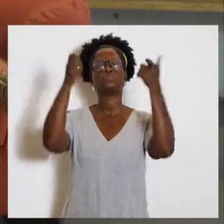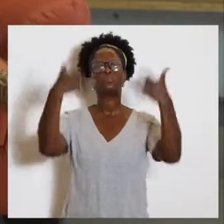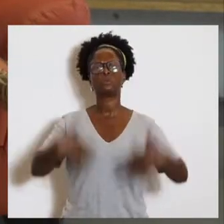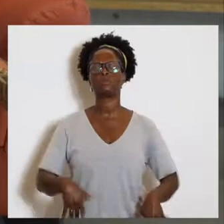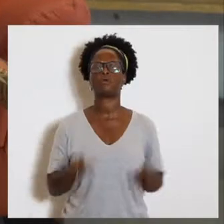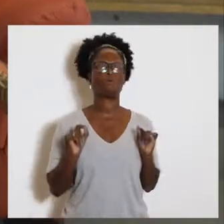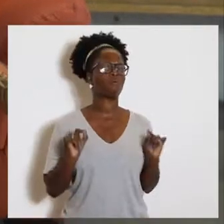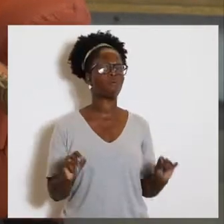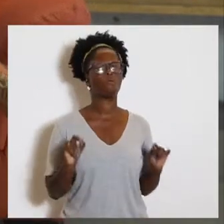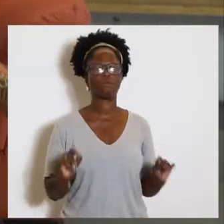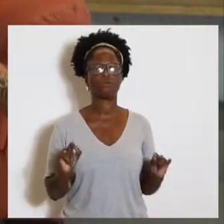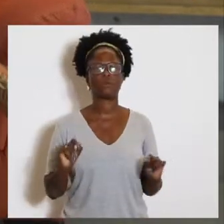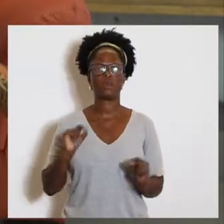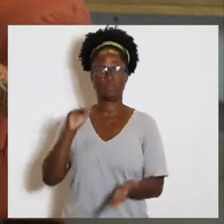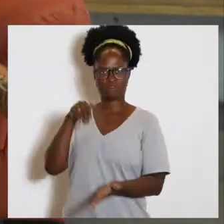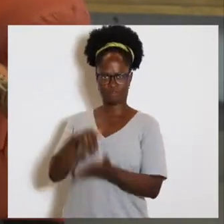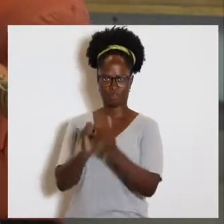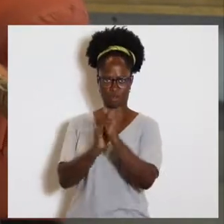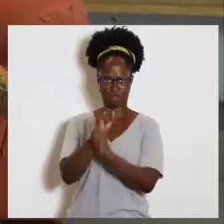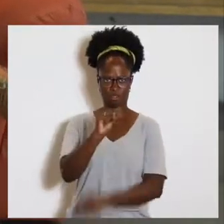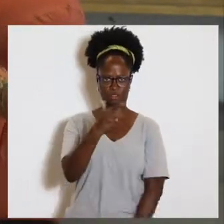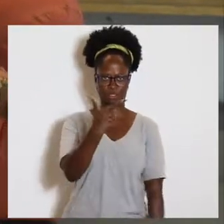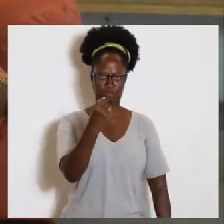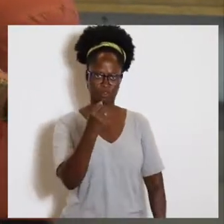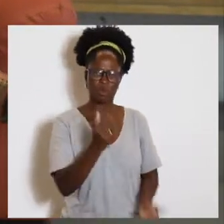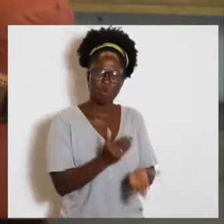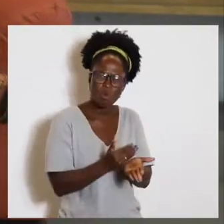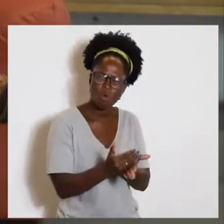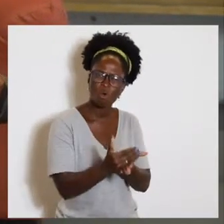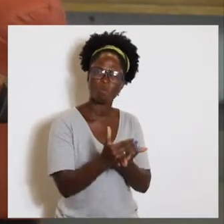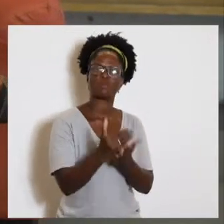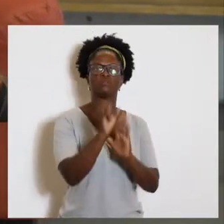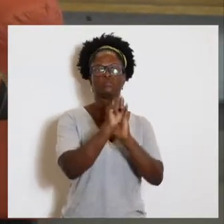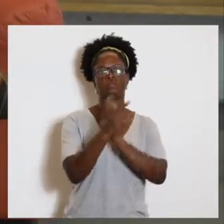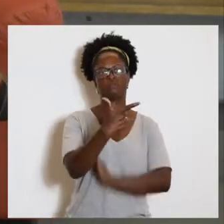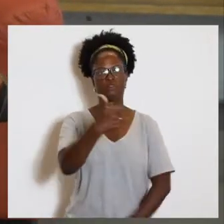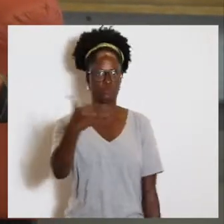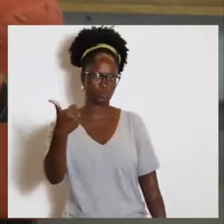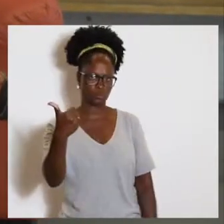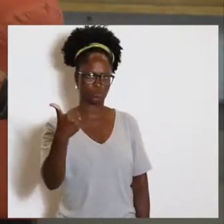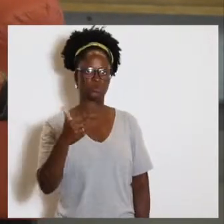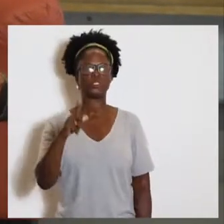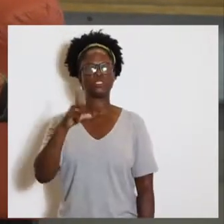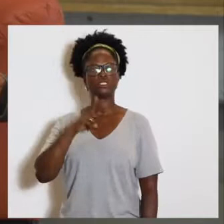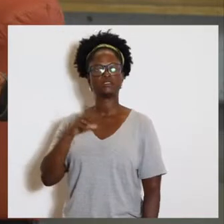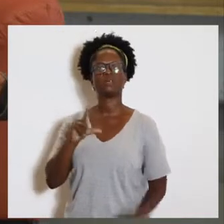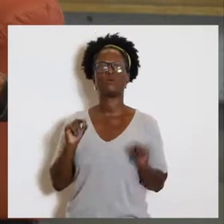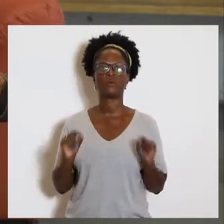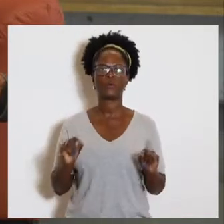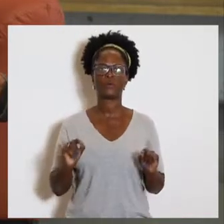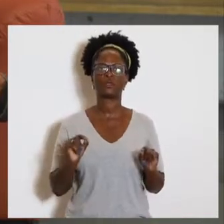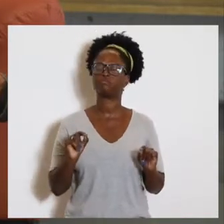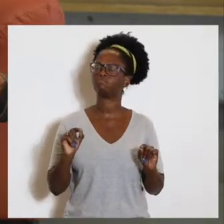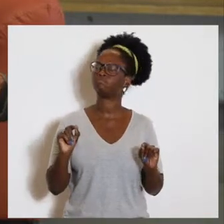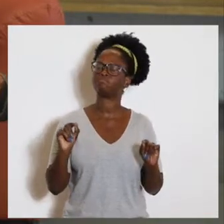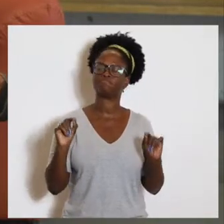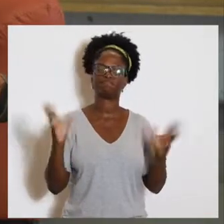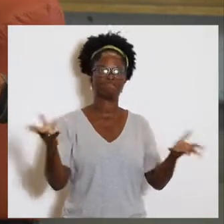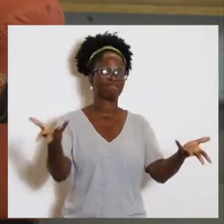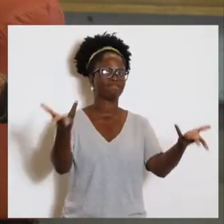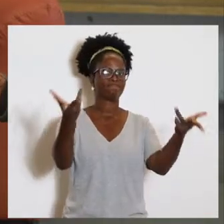que no final do século 20 e no início do século 21 é algo fascinante